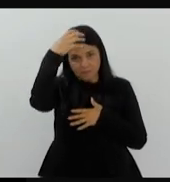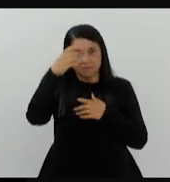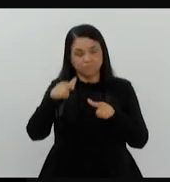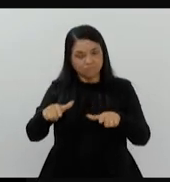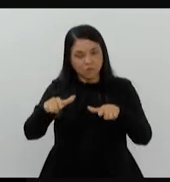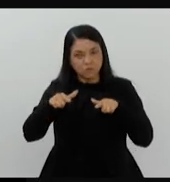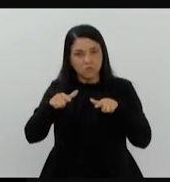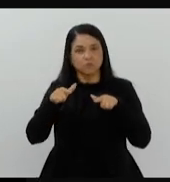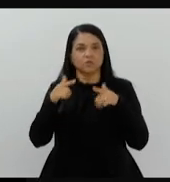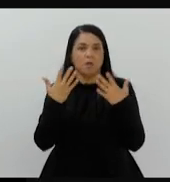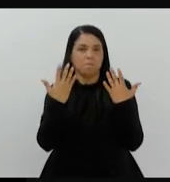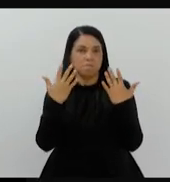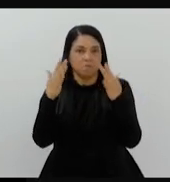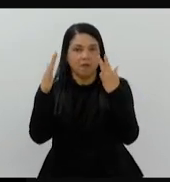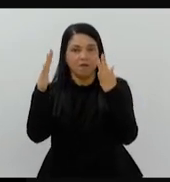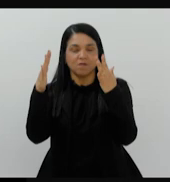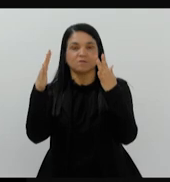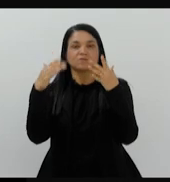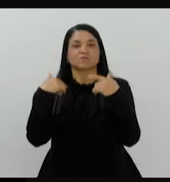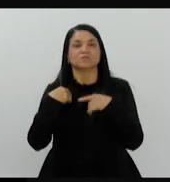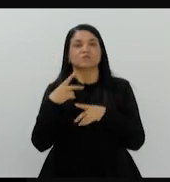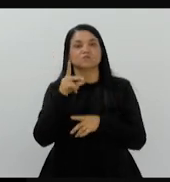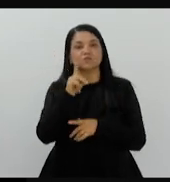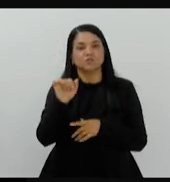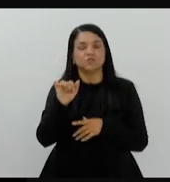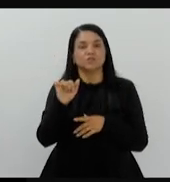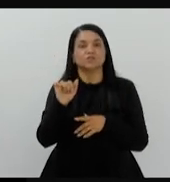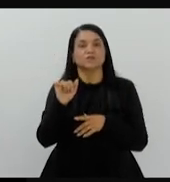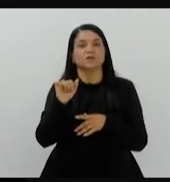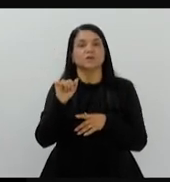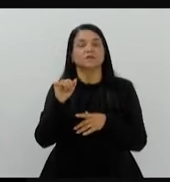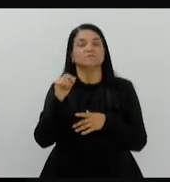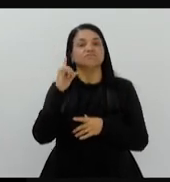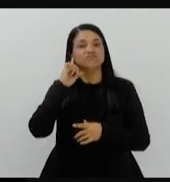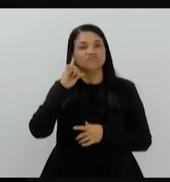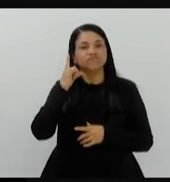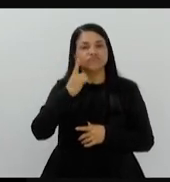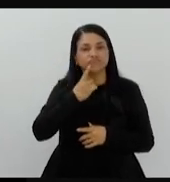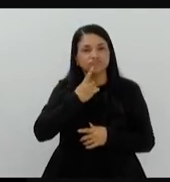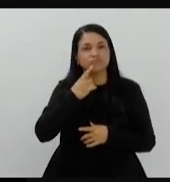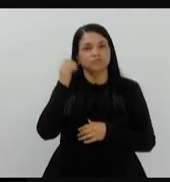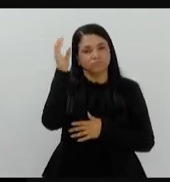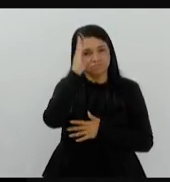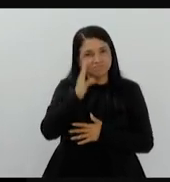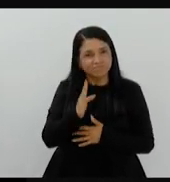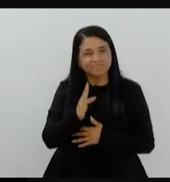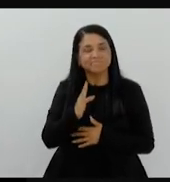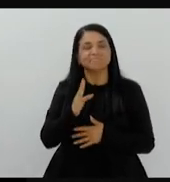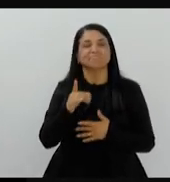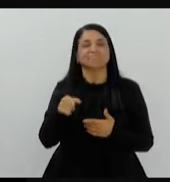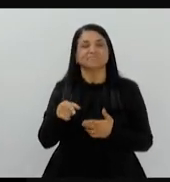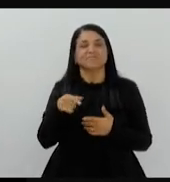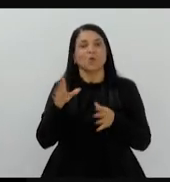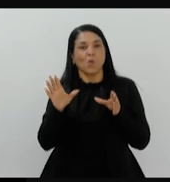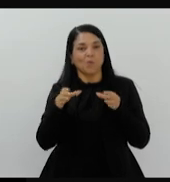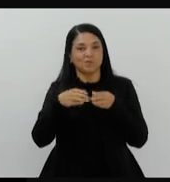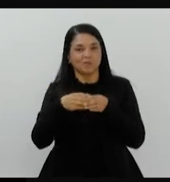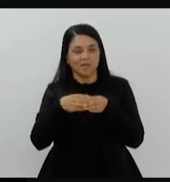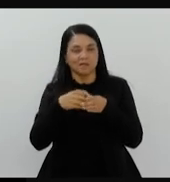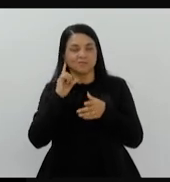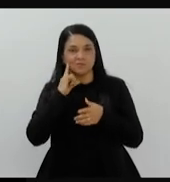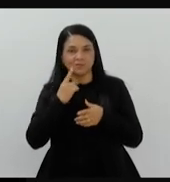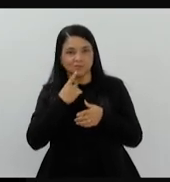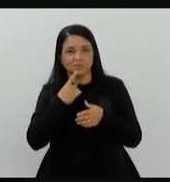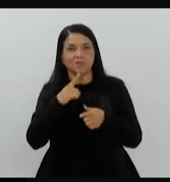de aplausos, porque foi o dia nacional também dos surdos, né, da comunidade surda, aos